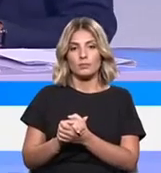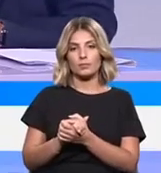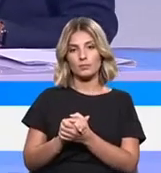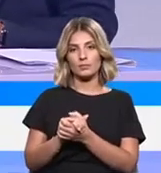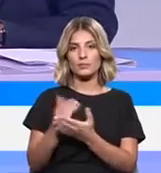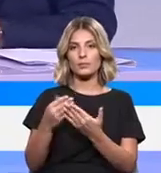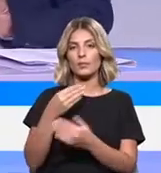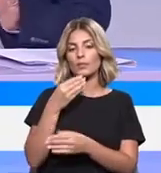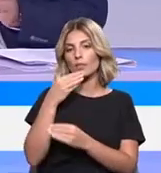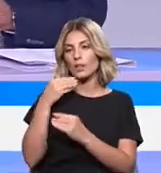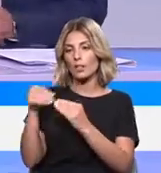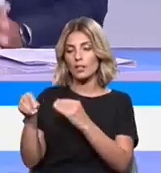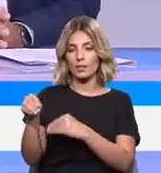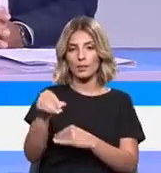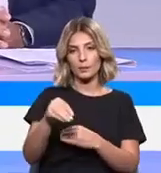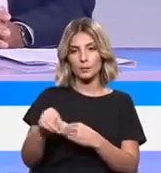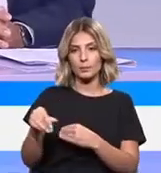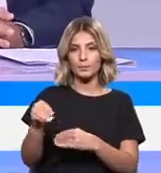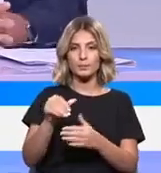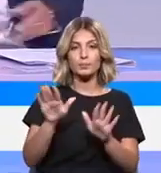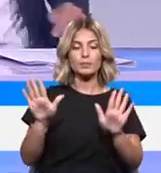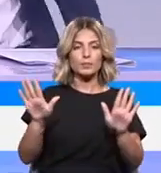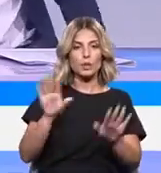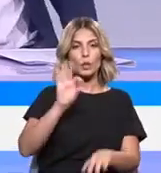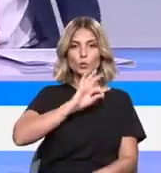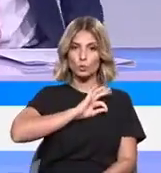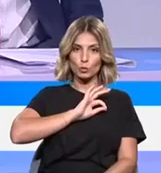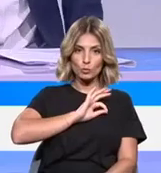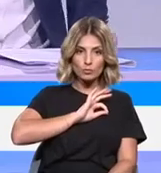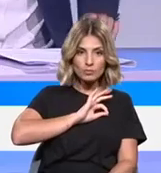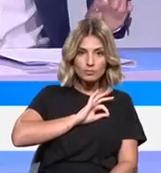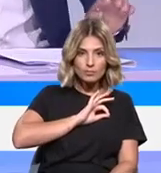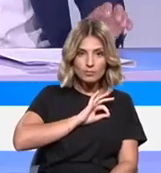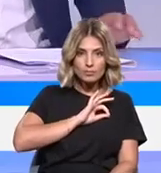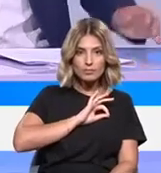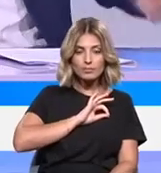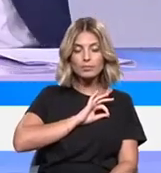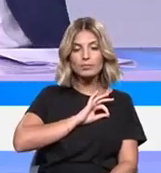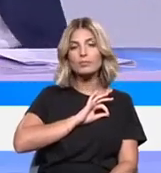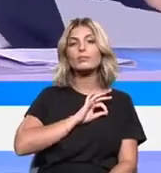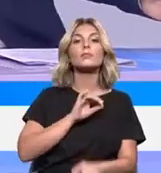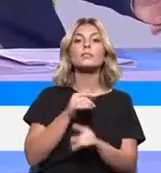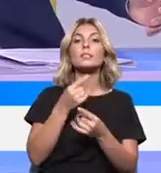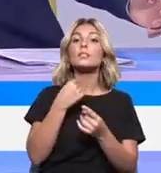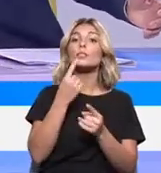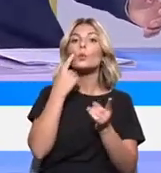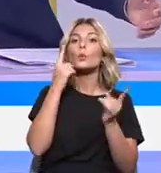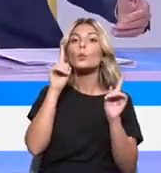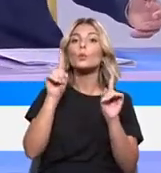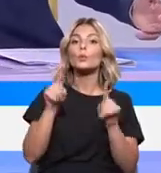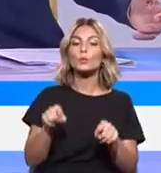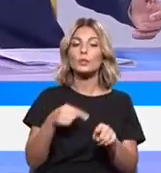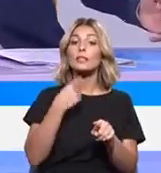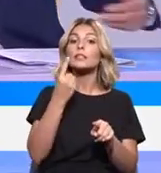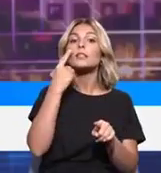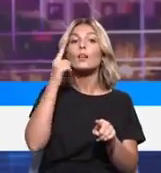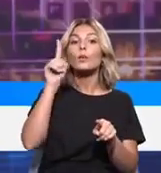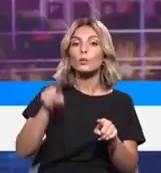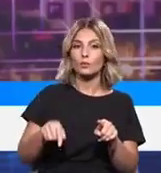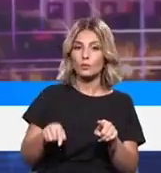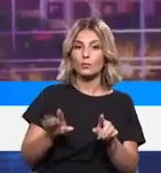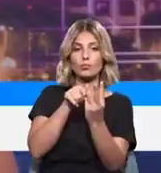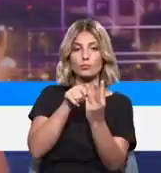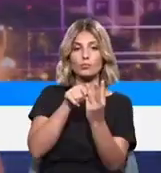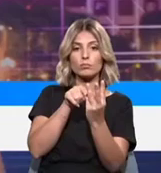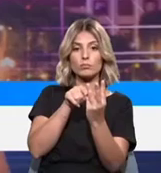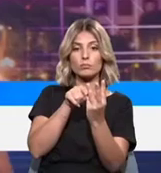que lama Olha na minha SG ah ISS na sua na sua se calhar não atrás da árvore